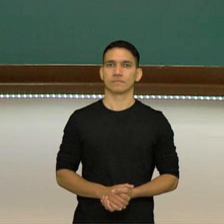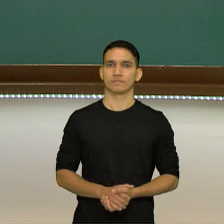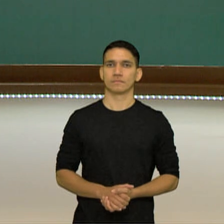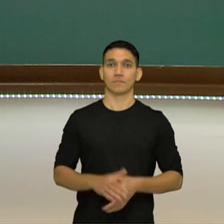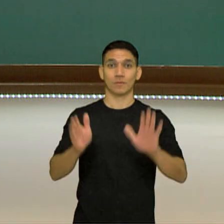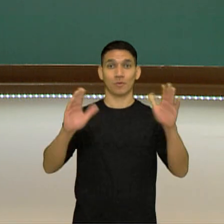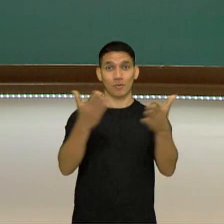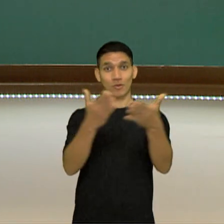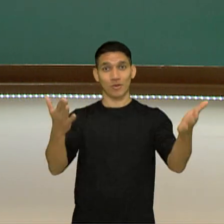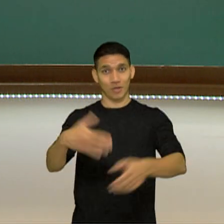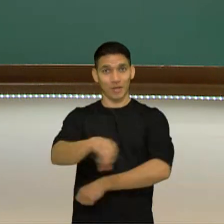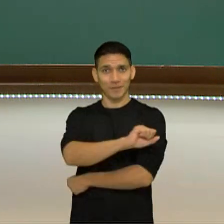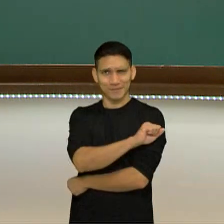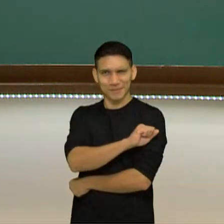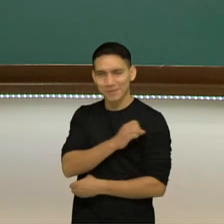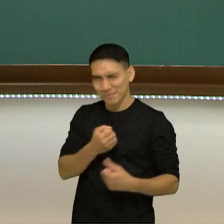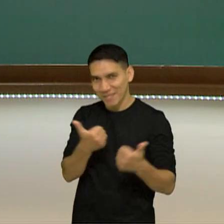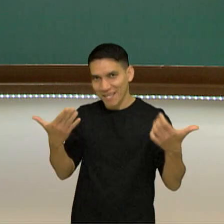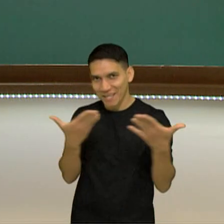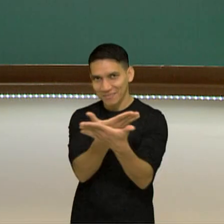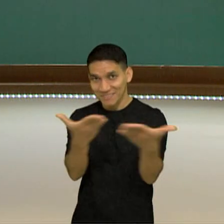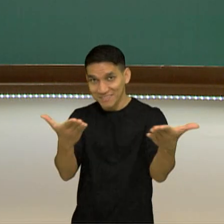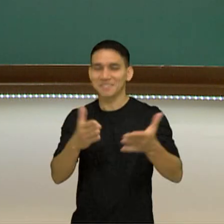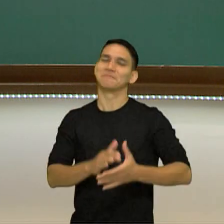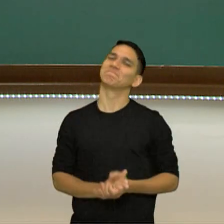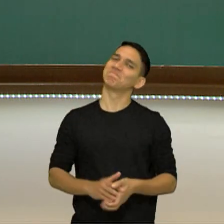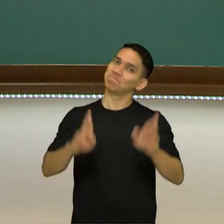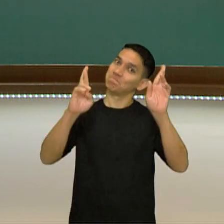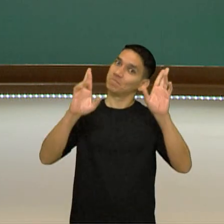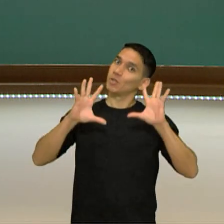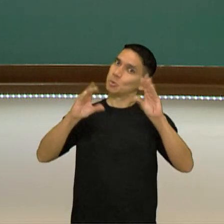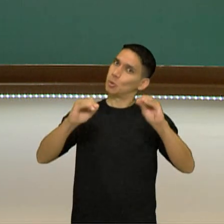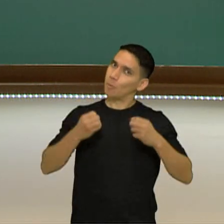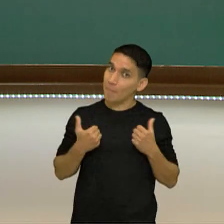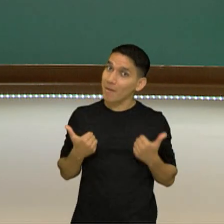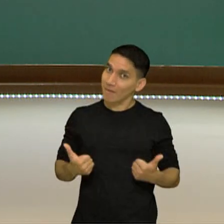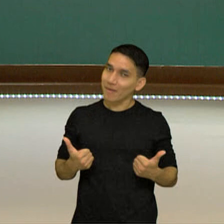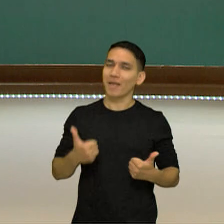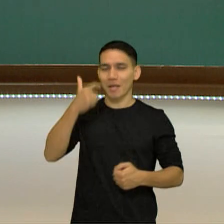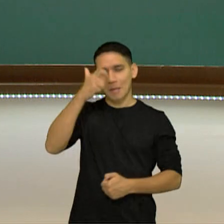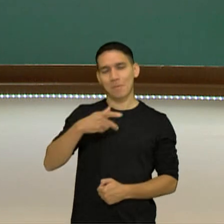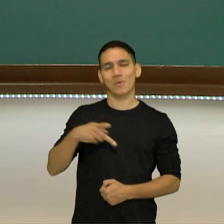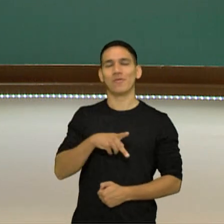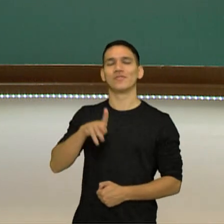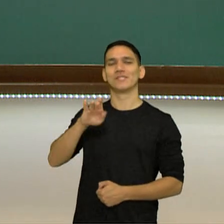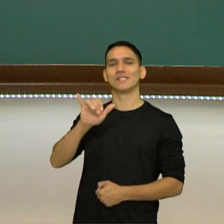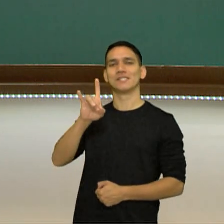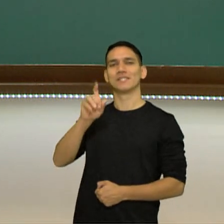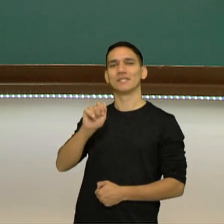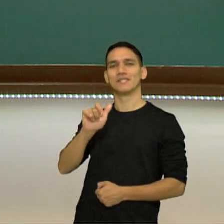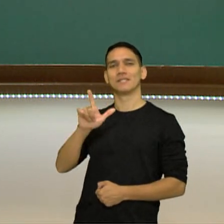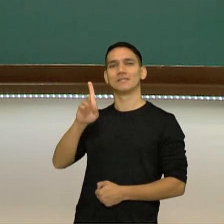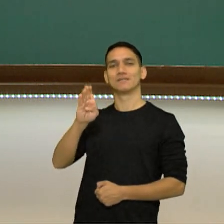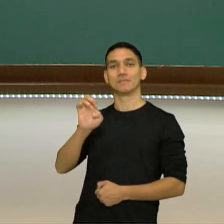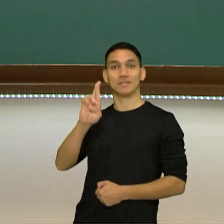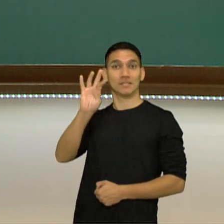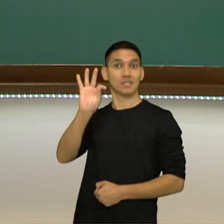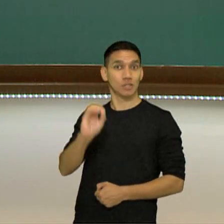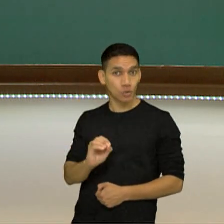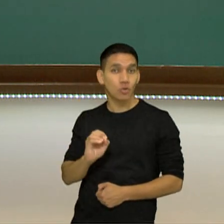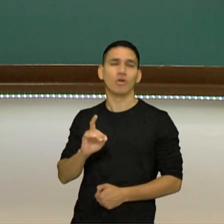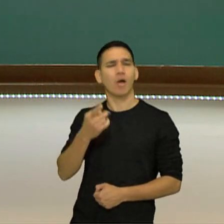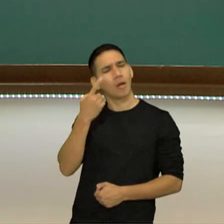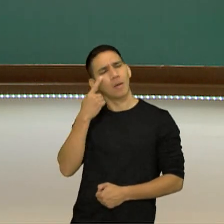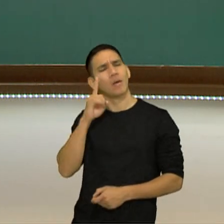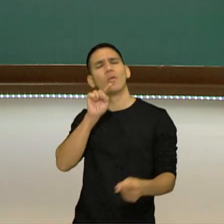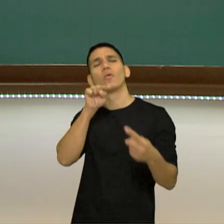aí pessoal do oitavo ano tudo bem com vocês Espero que sejam todos bem Aqui é o professor idalberto e vamos ver quais são